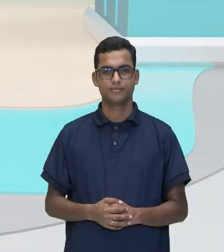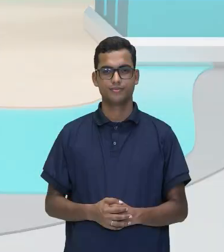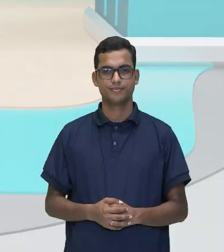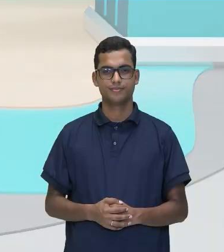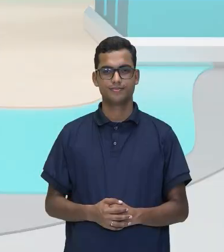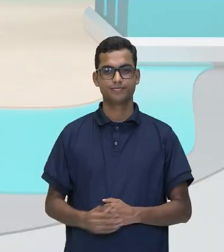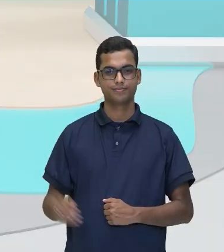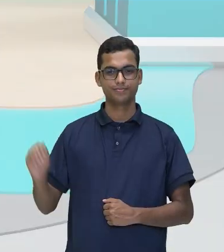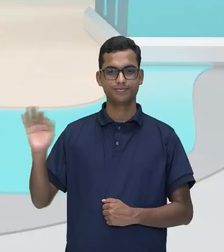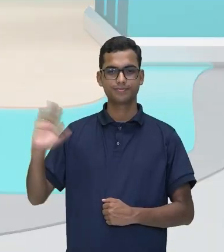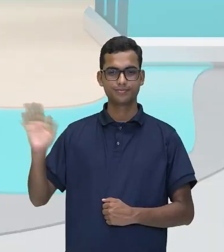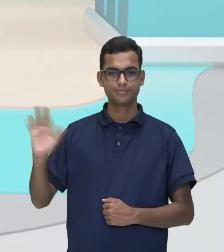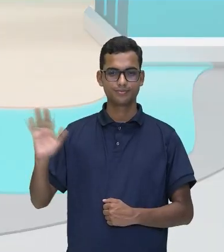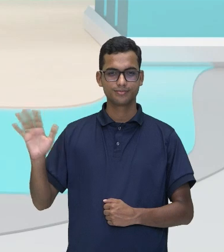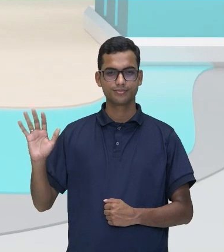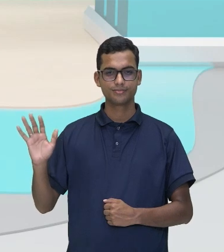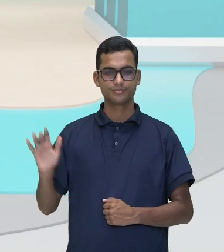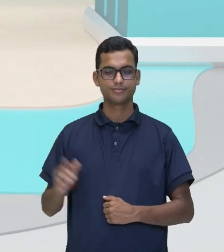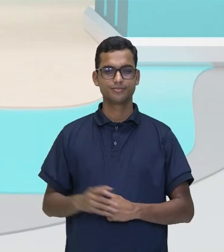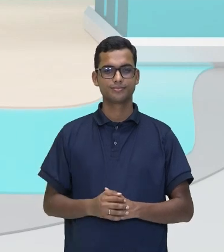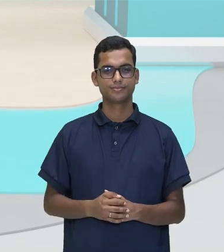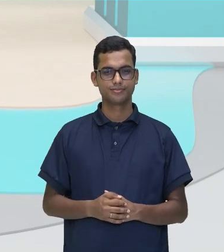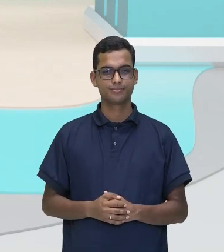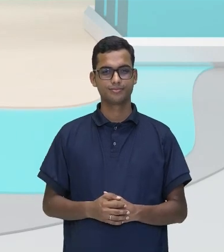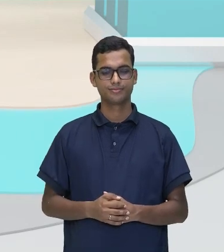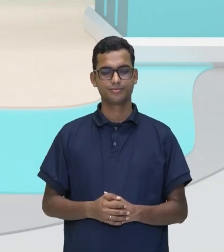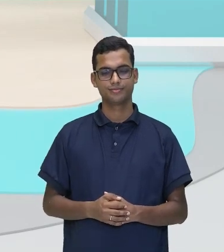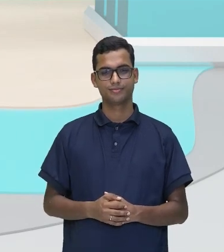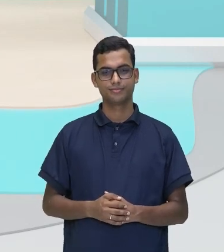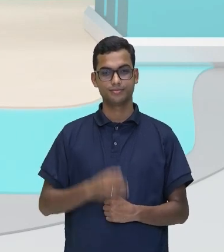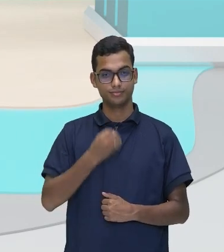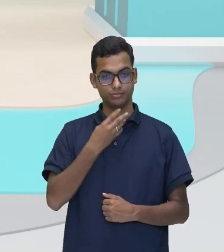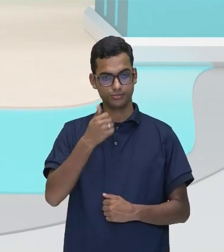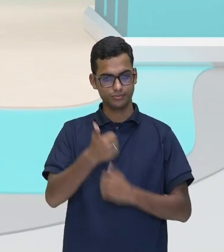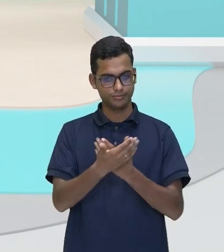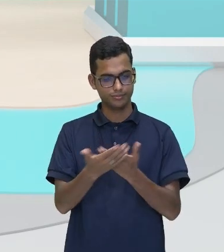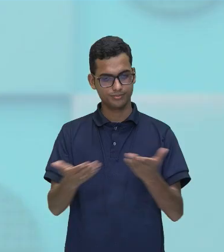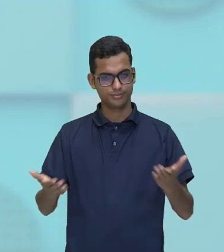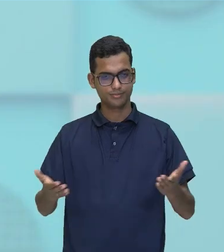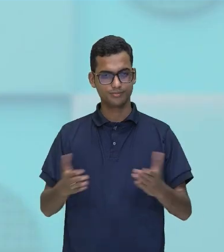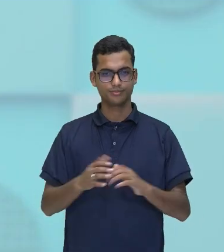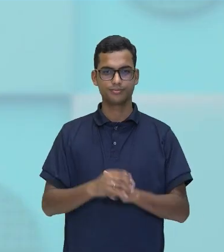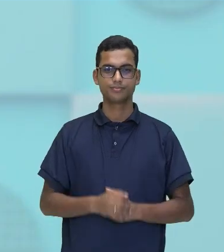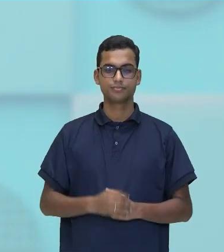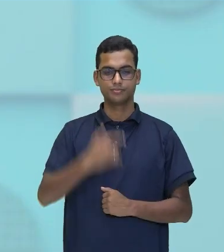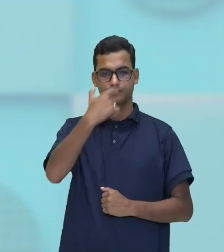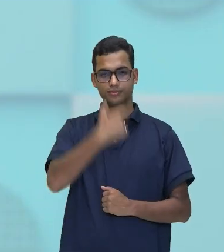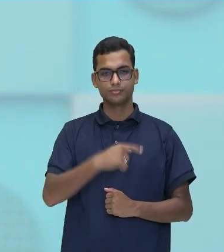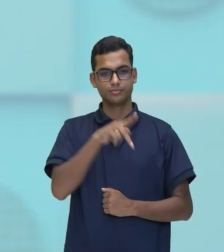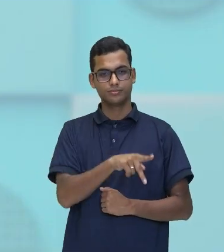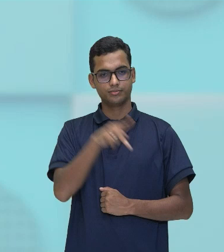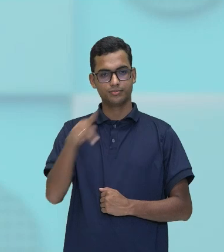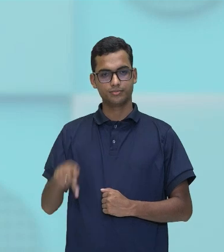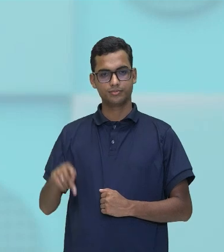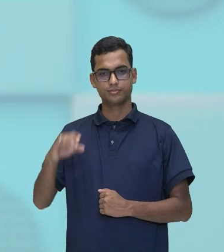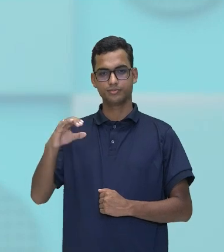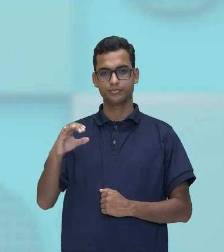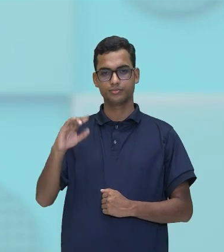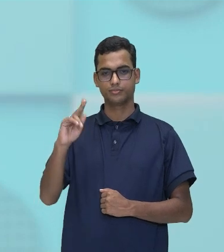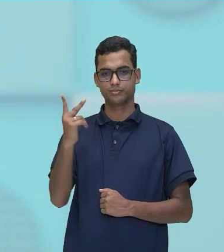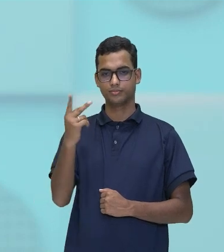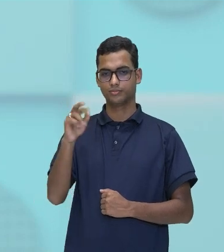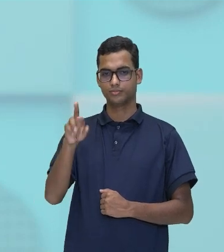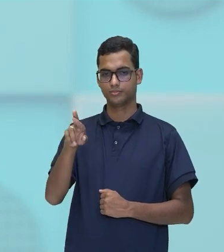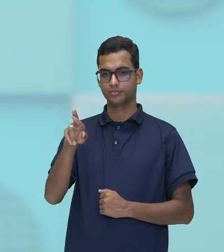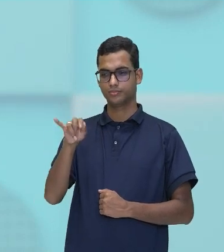Hi there, how you doing? Oi, gente, como é que vocês estão? Eu sou a professora Cristiane